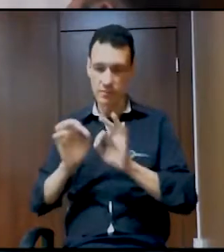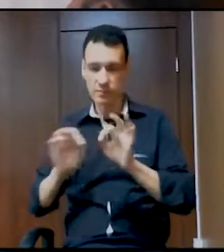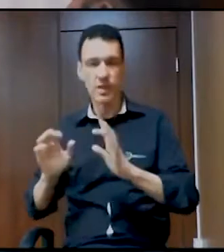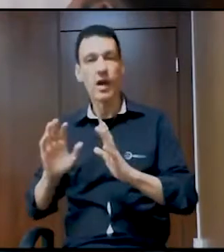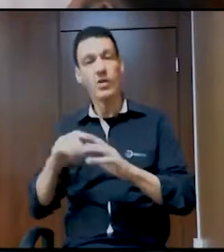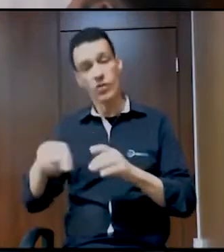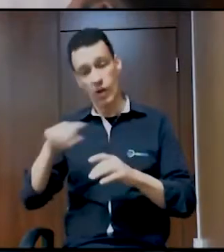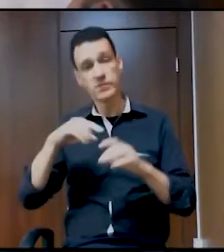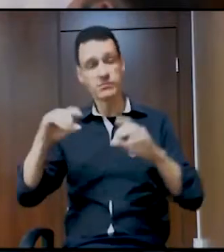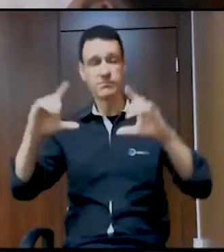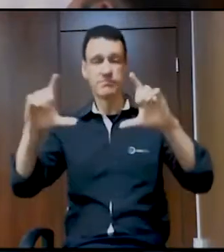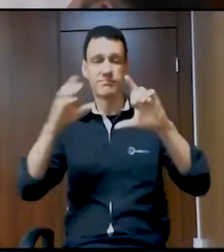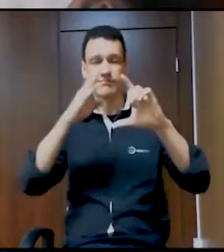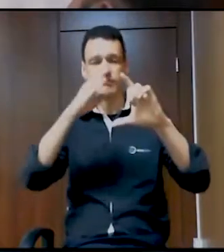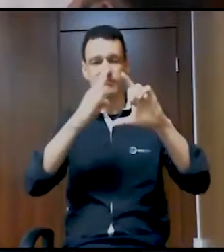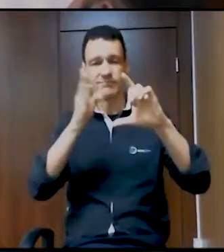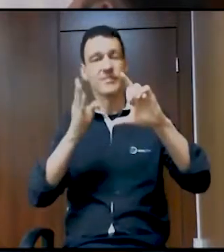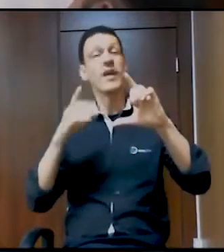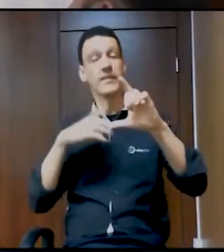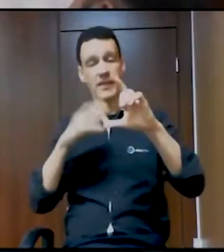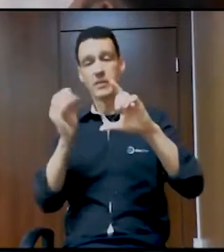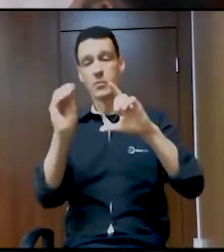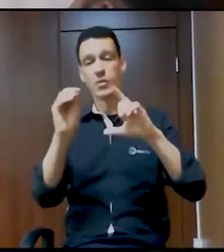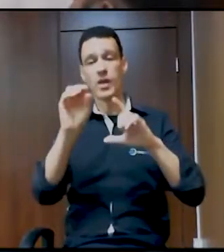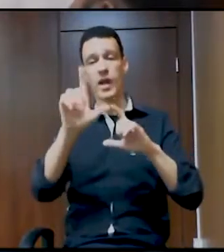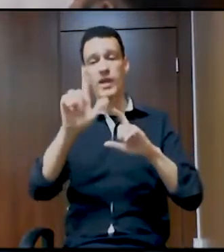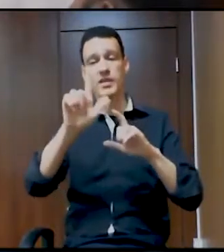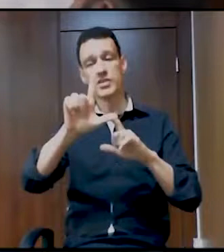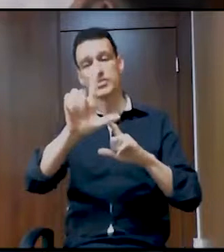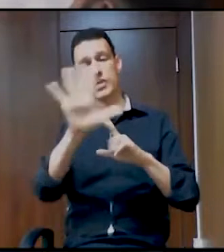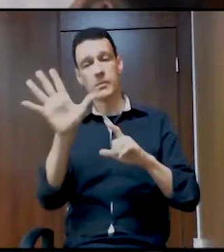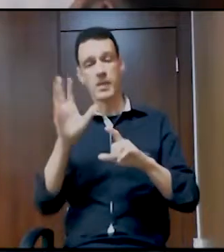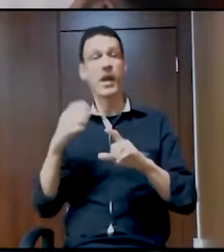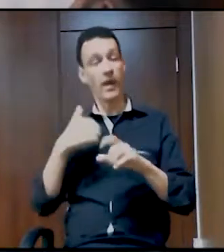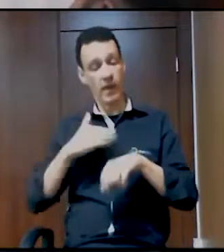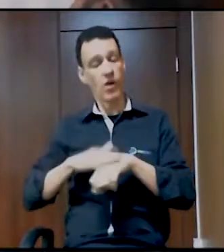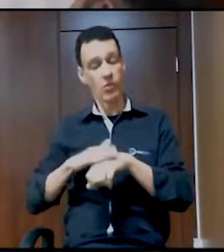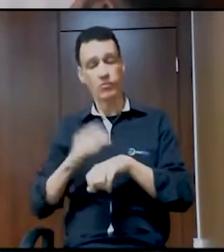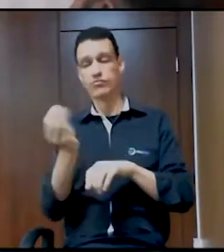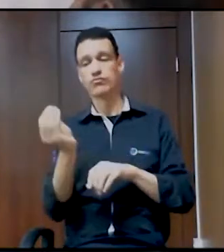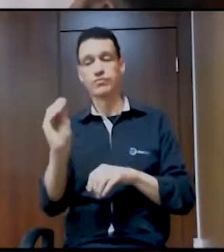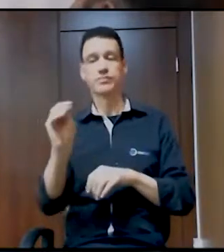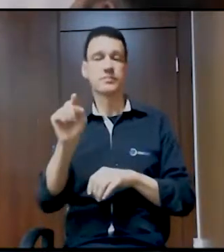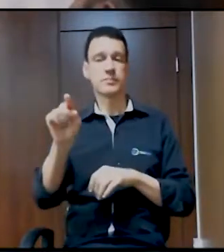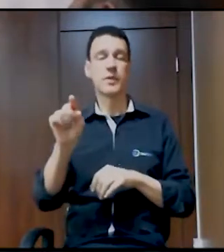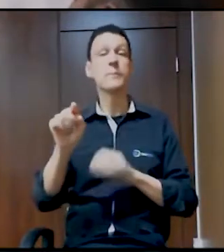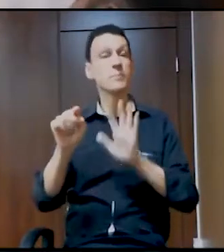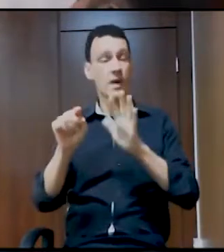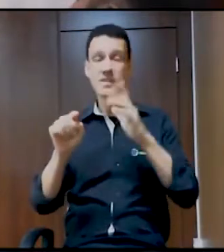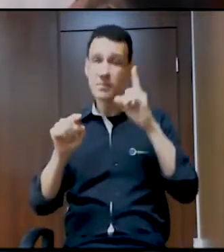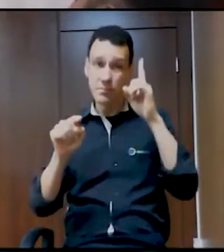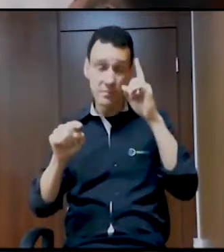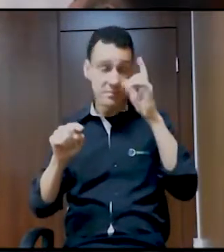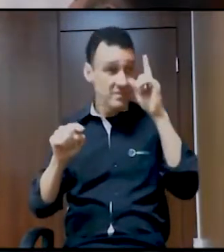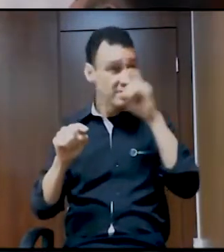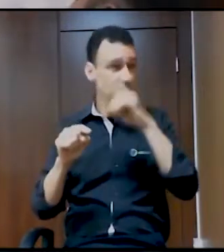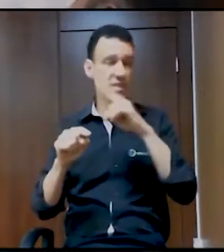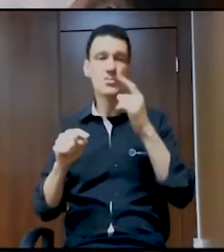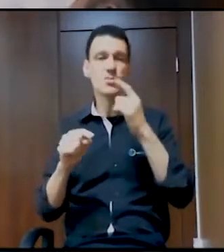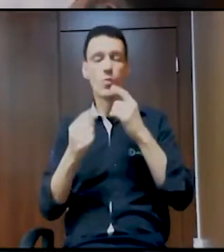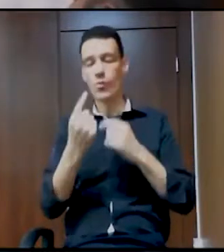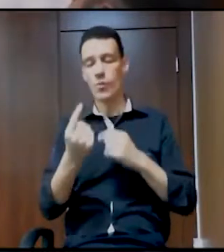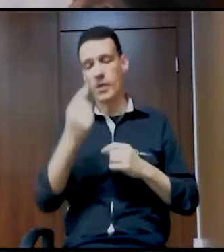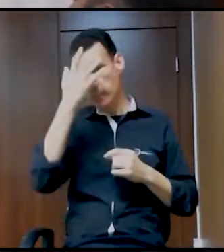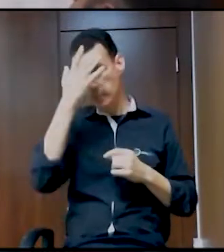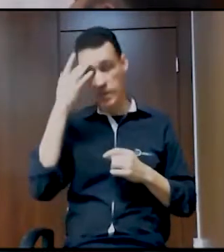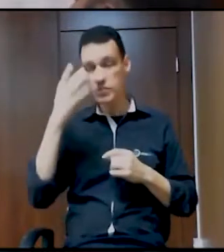pizza. A população LGBT foi eu mesma quem coloquei. E é muito difícil uma pessoa sozinha tá